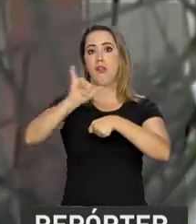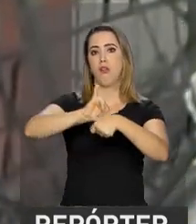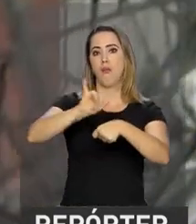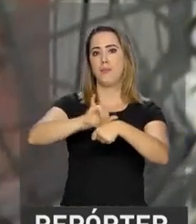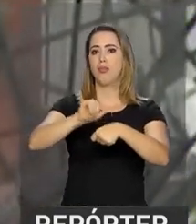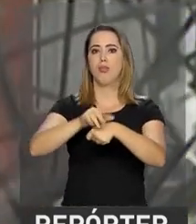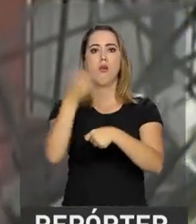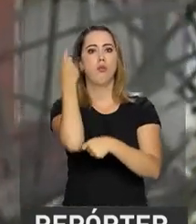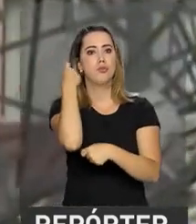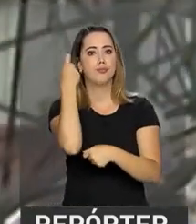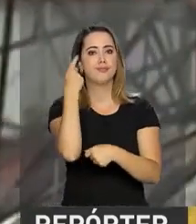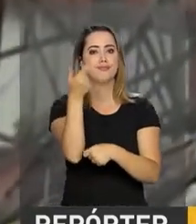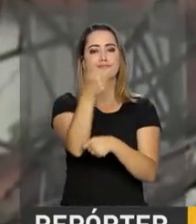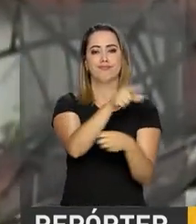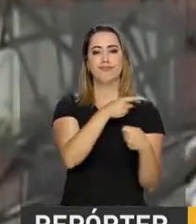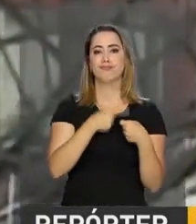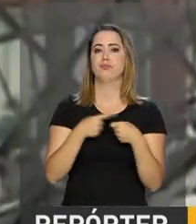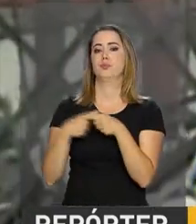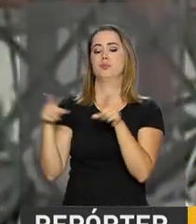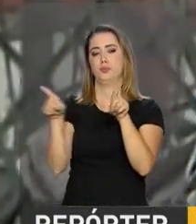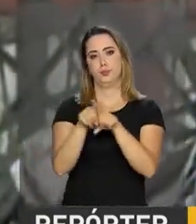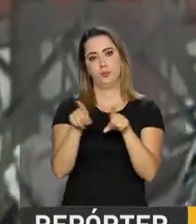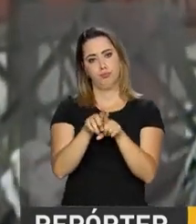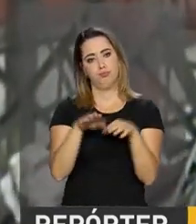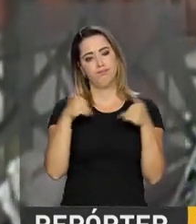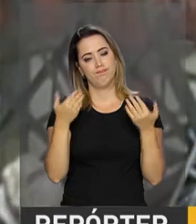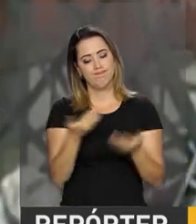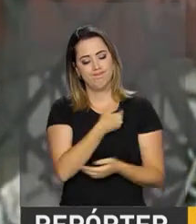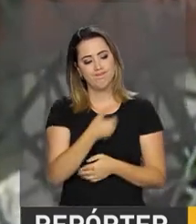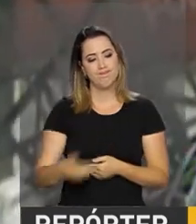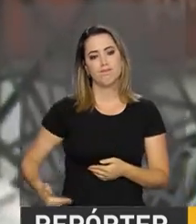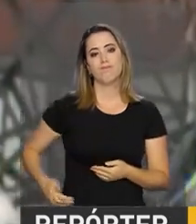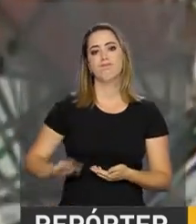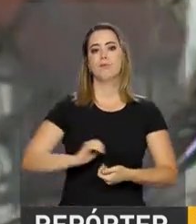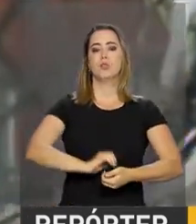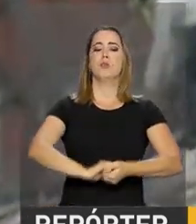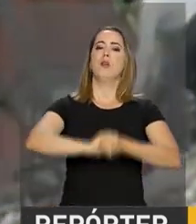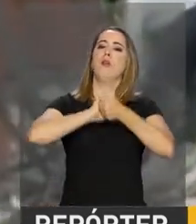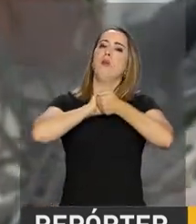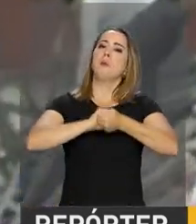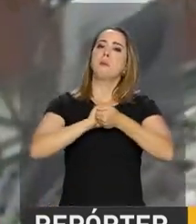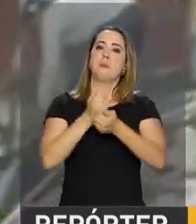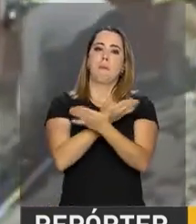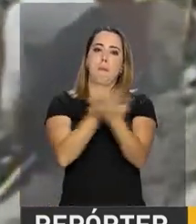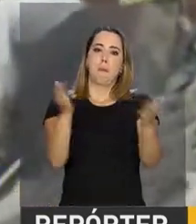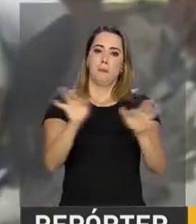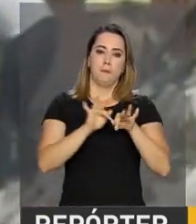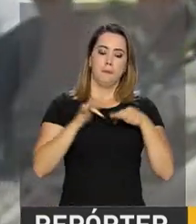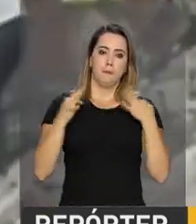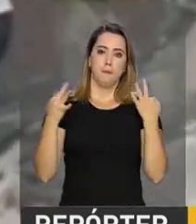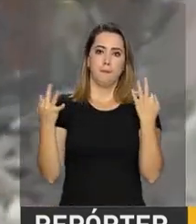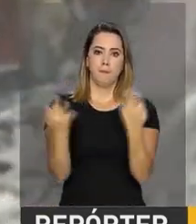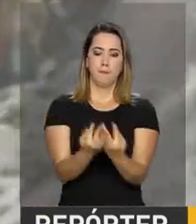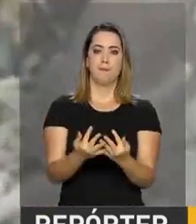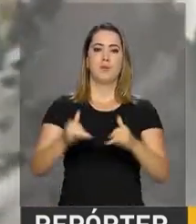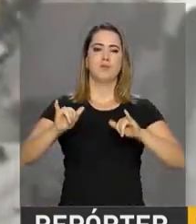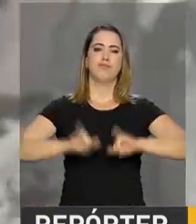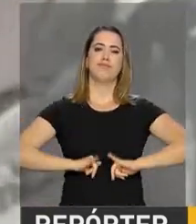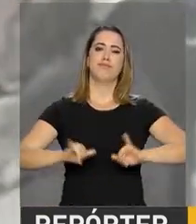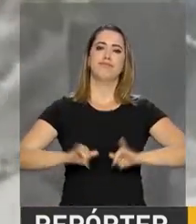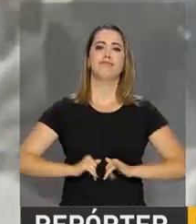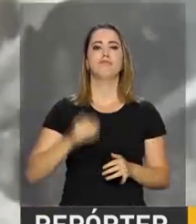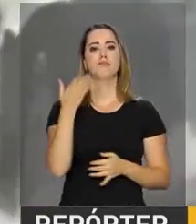outras cidades mexicanas. O governo brasileiro transmite suas condolências às famílias das vítimas e expressa